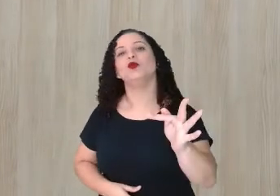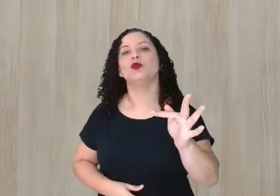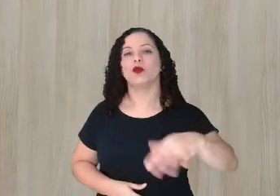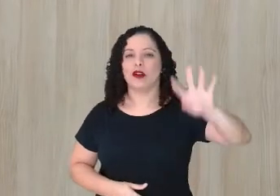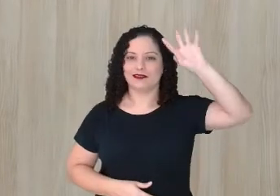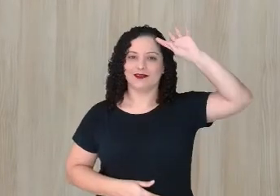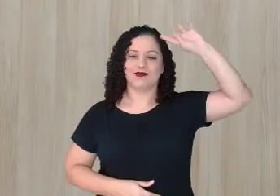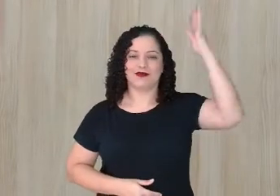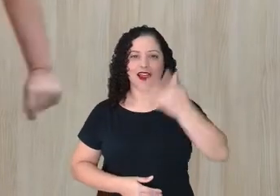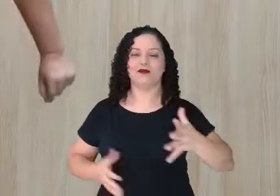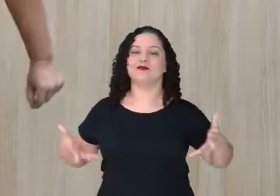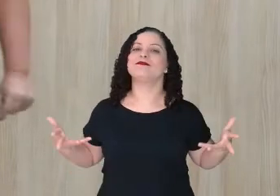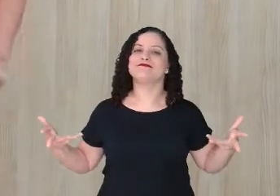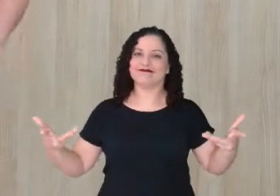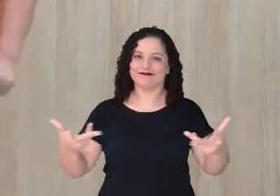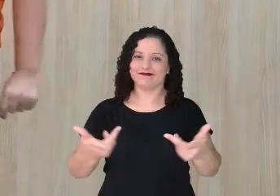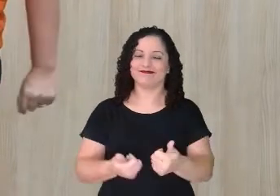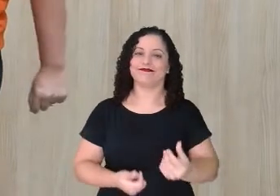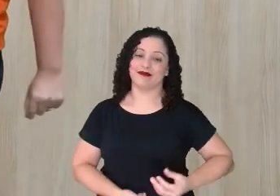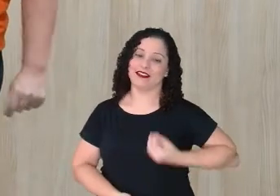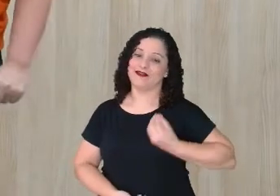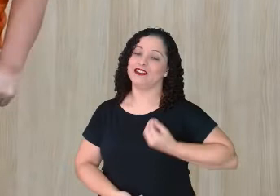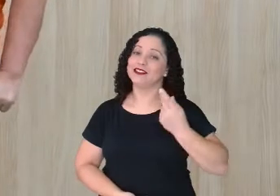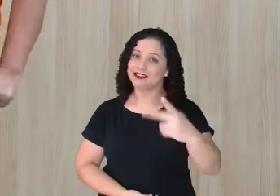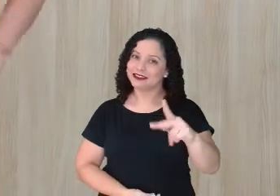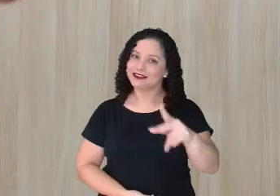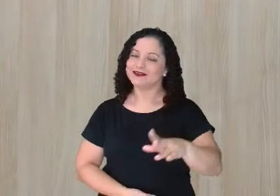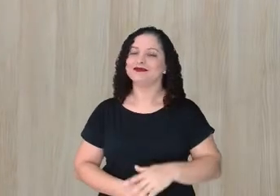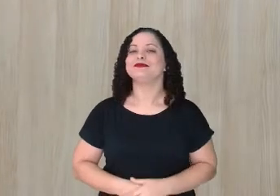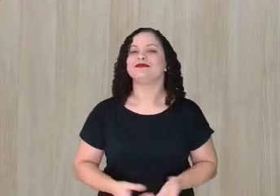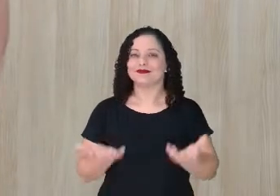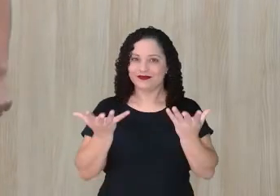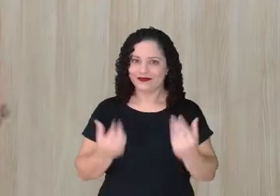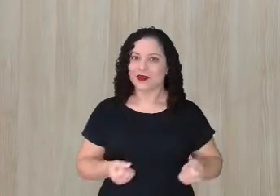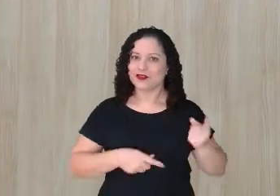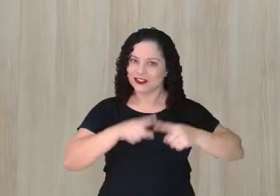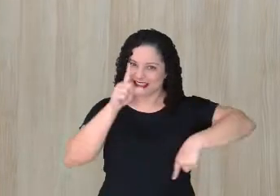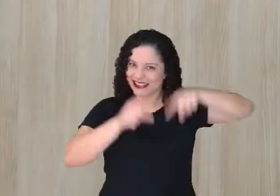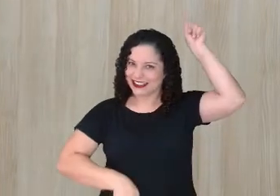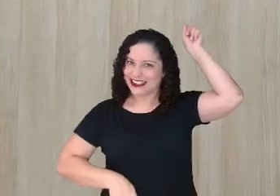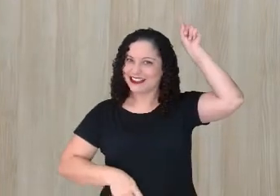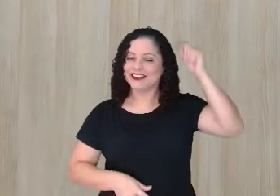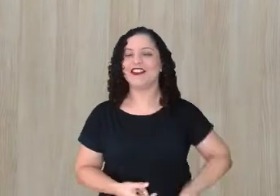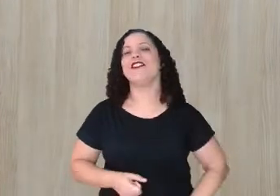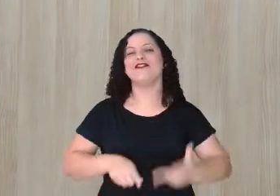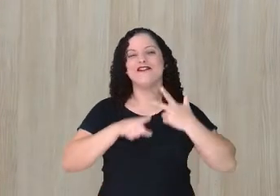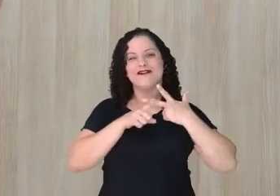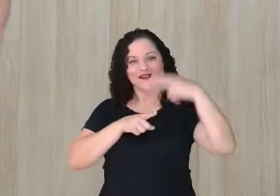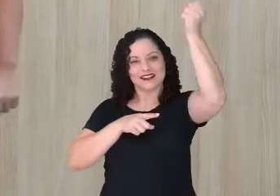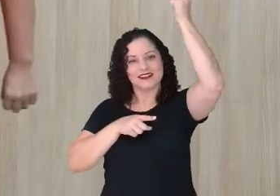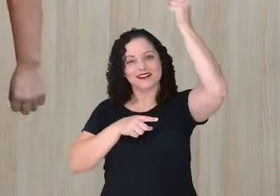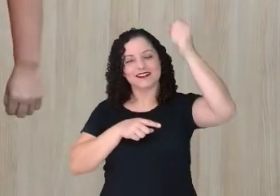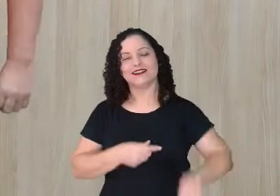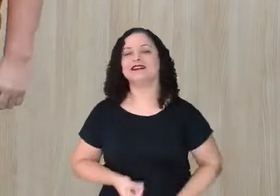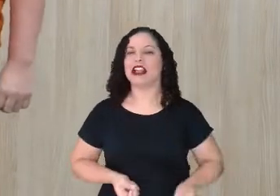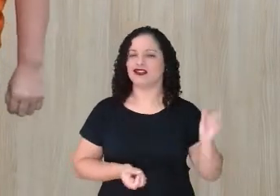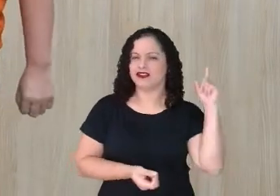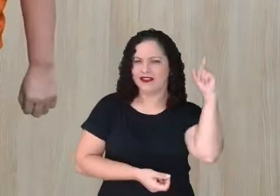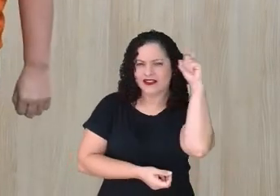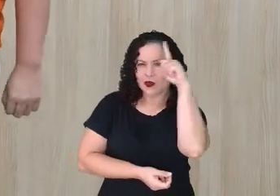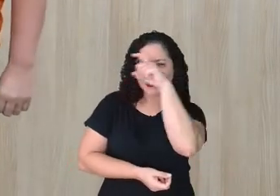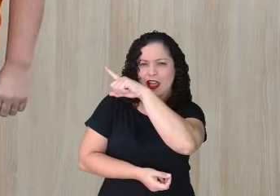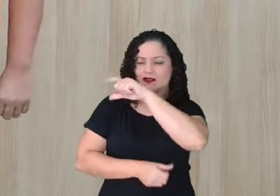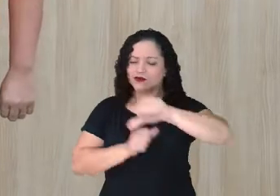um resultado maravilhoso para a sua vida. Então, vamos crescer, vencer as dificuldades da vida através